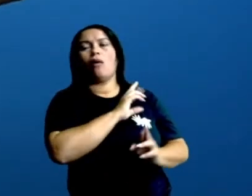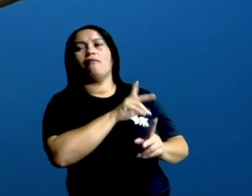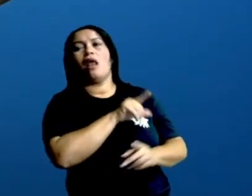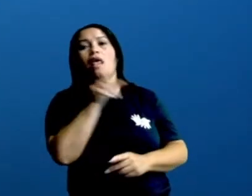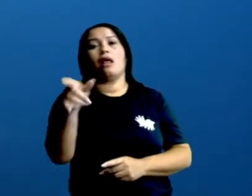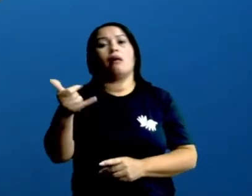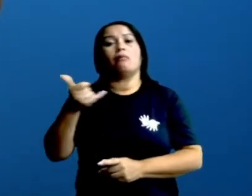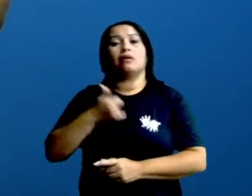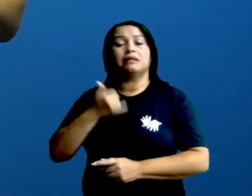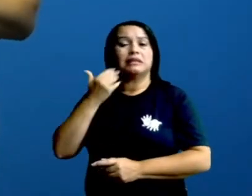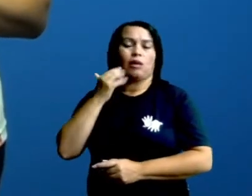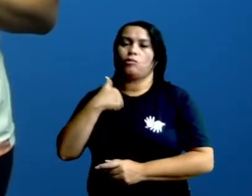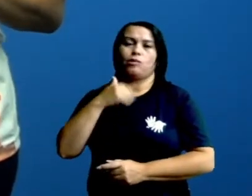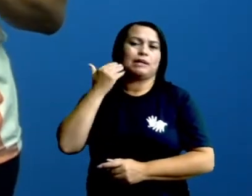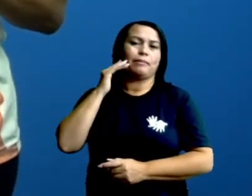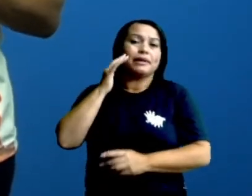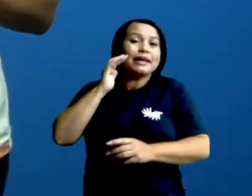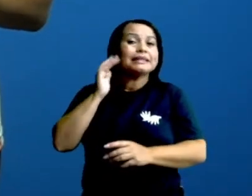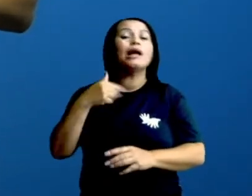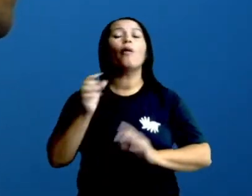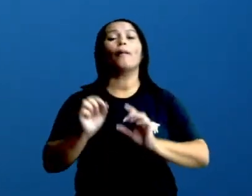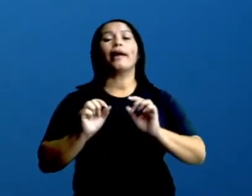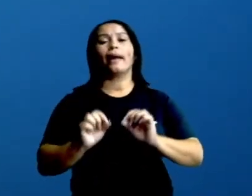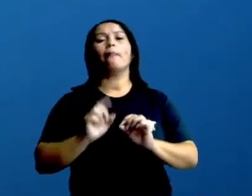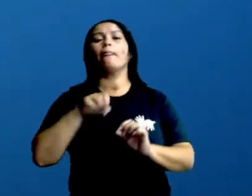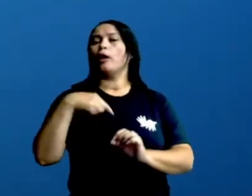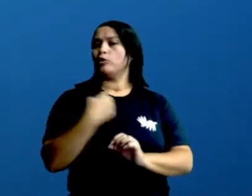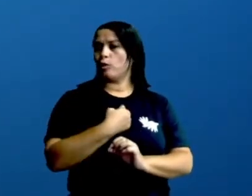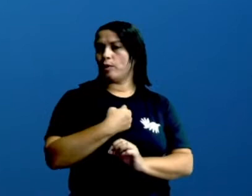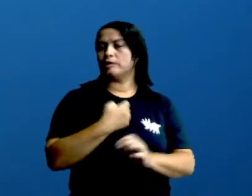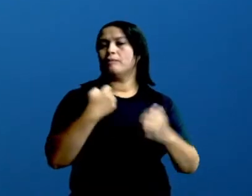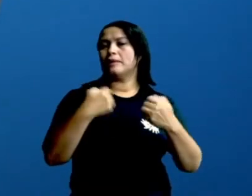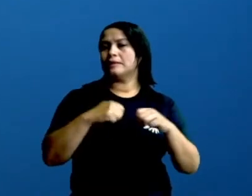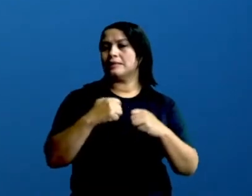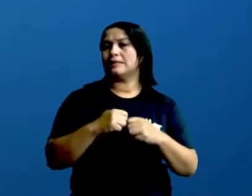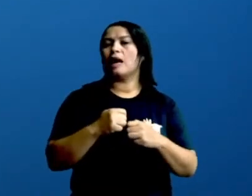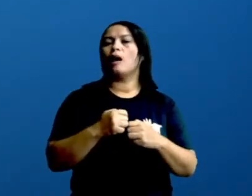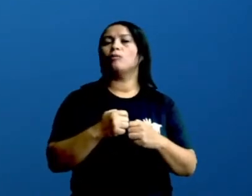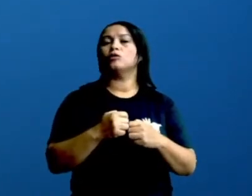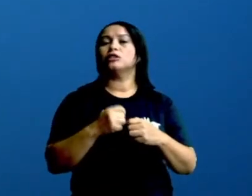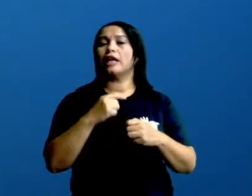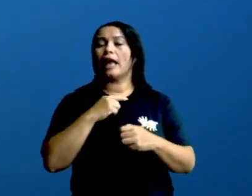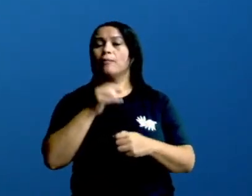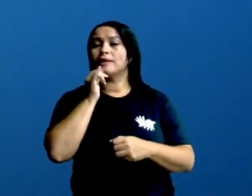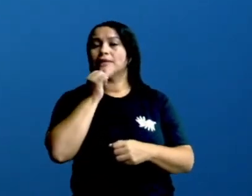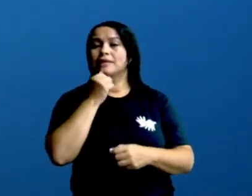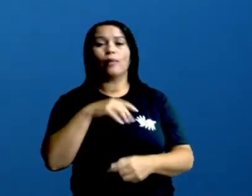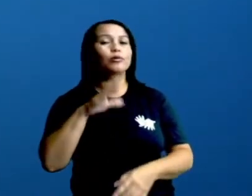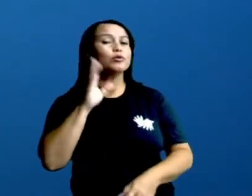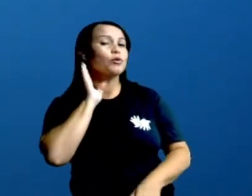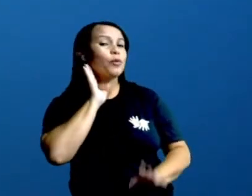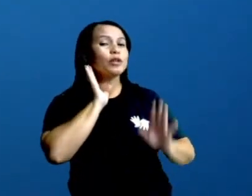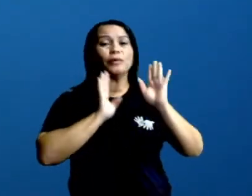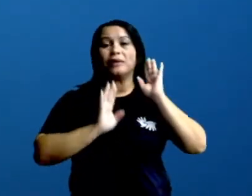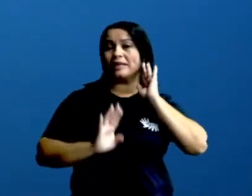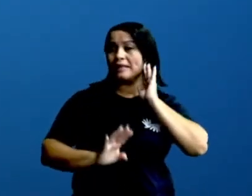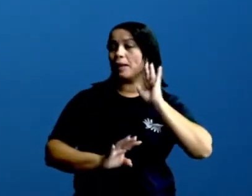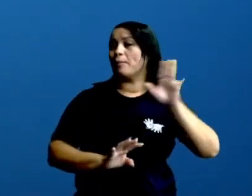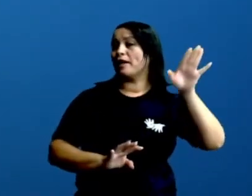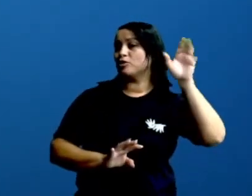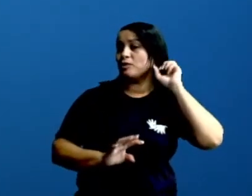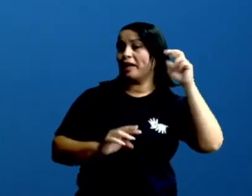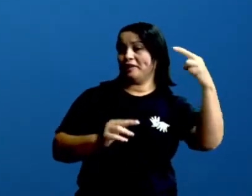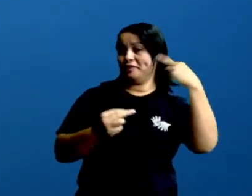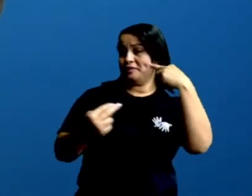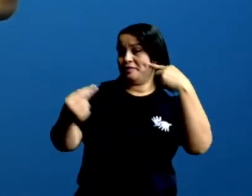desse acontecimento, eu não sabia disso, né? Então a gente não sabe que tem que ouvir, tem duas orelhinhas para ouvir os dois lados da história,